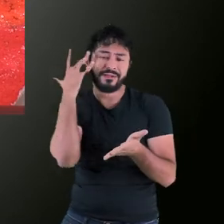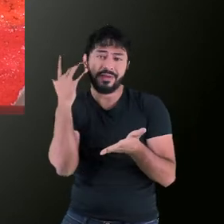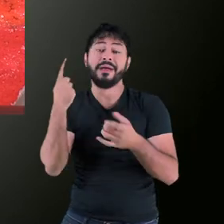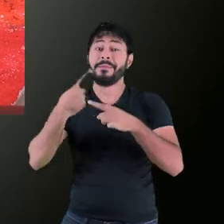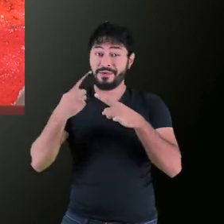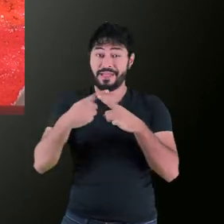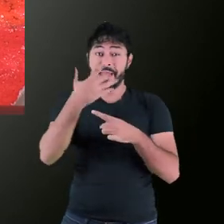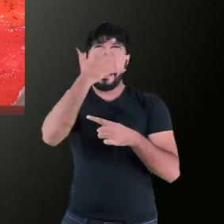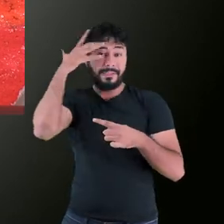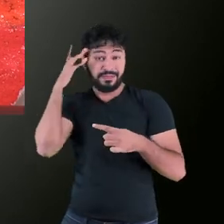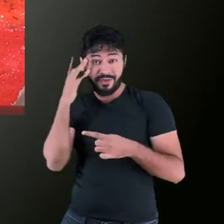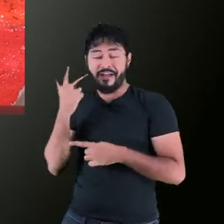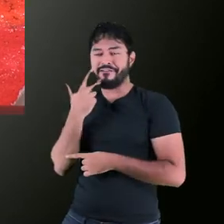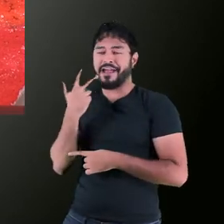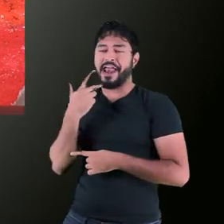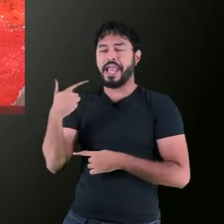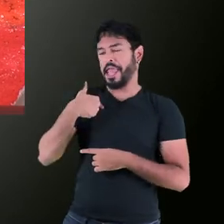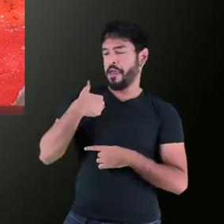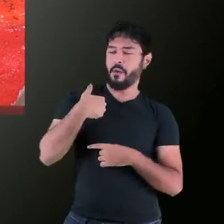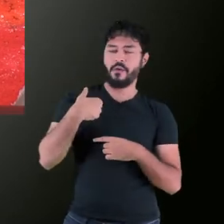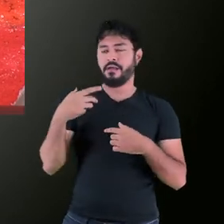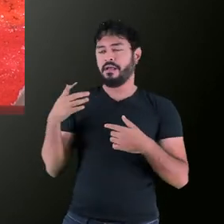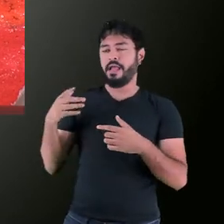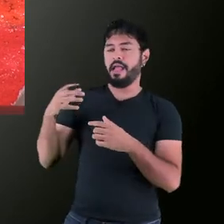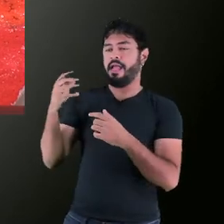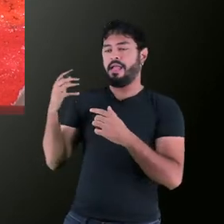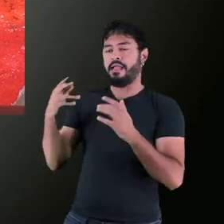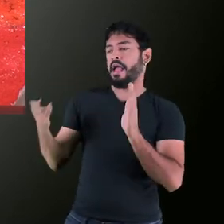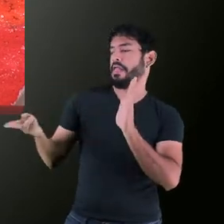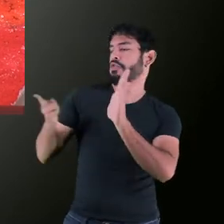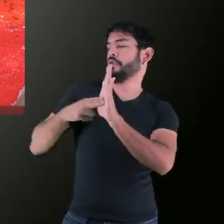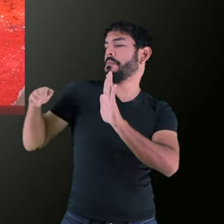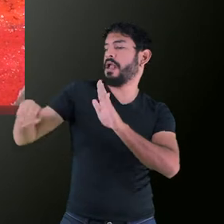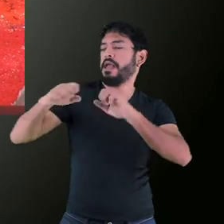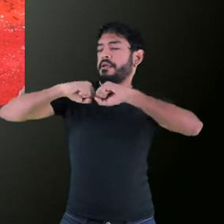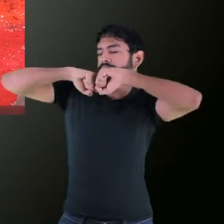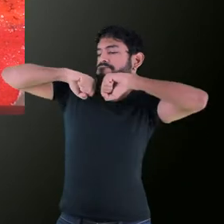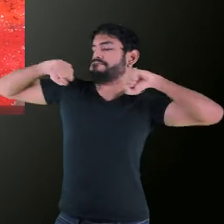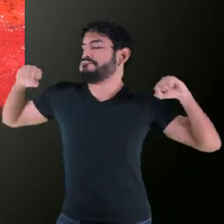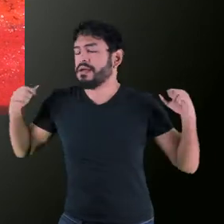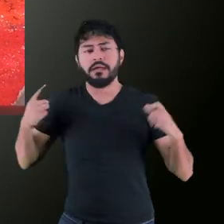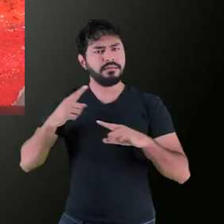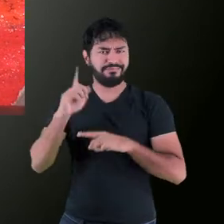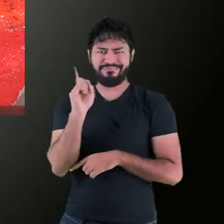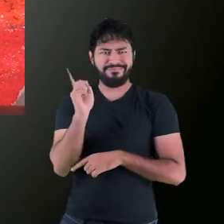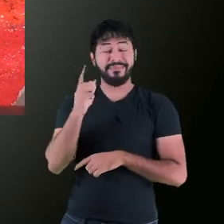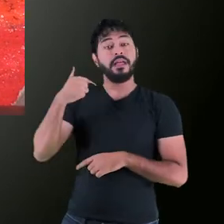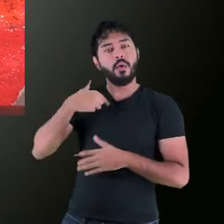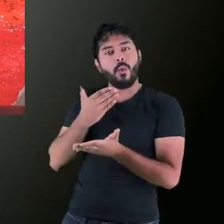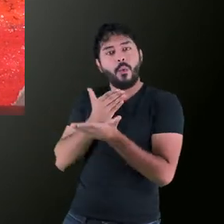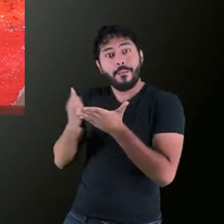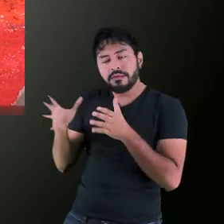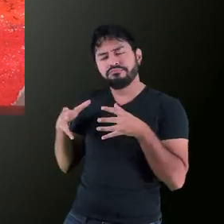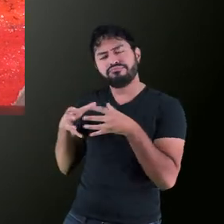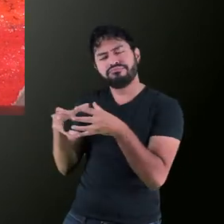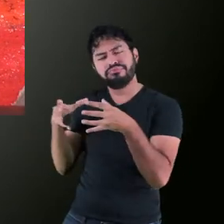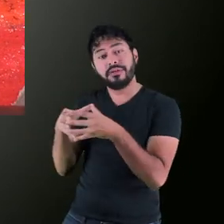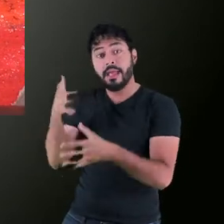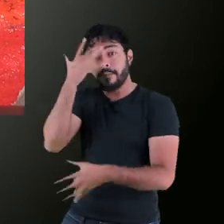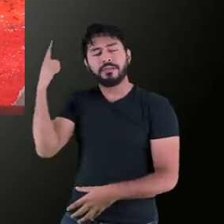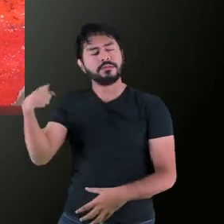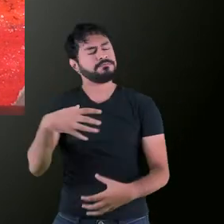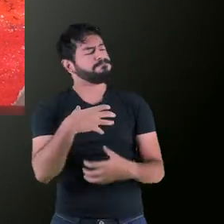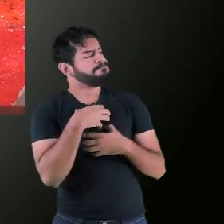pessoas costumam dizer que eu arranco eles do armário, mas não é bem assim, né? Eu tô lá e começo a conviver com a pessoa e a pessoa se sente bem